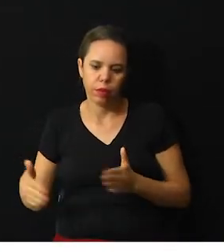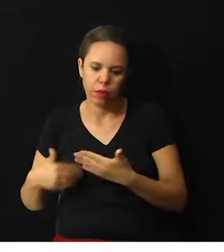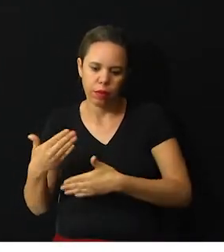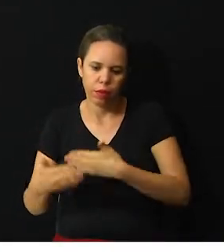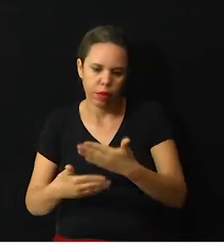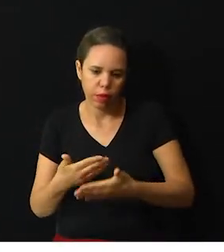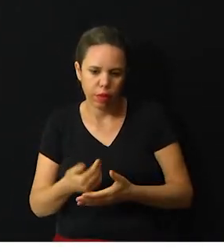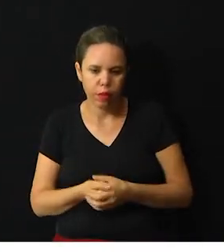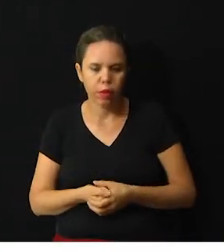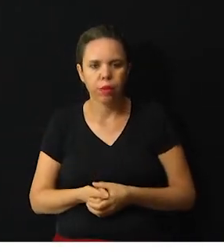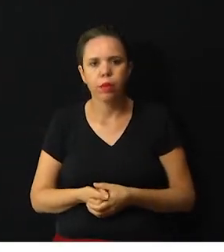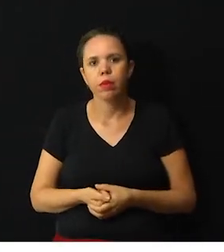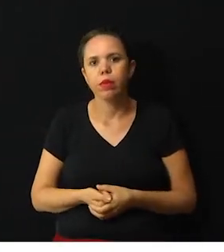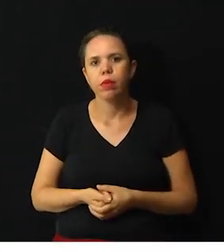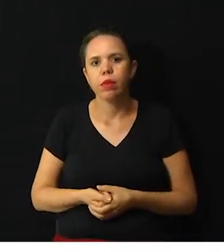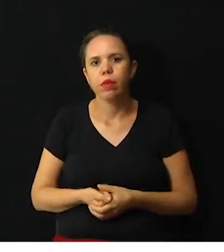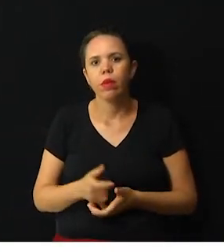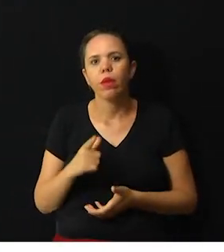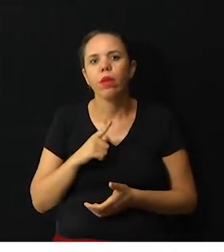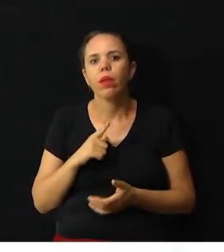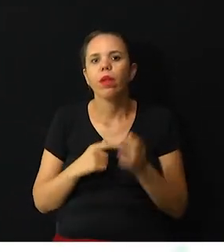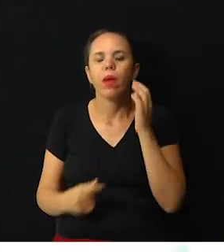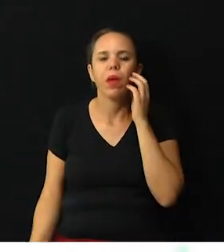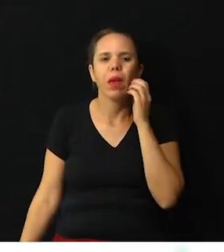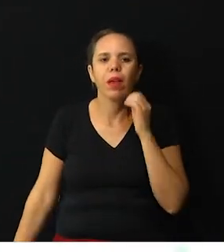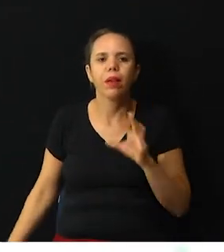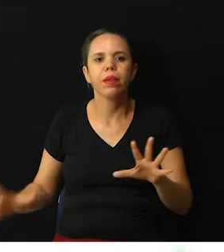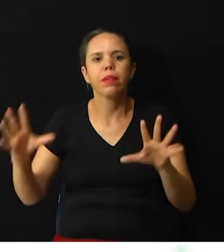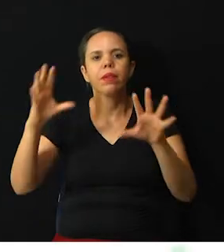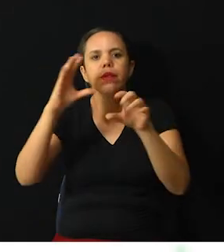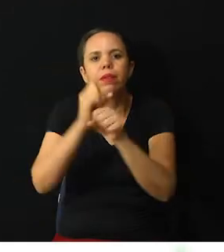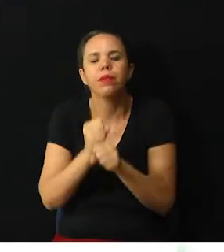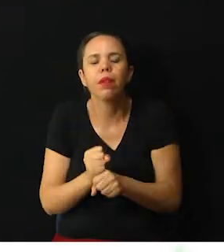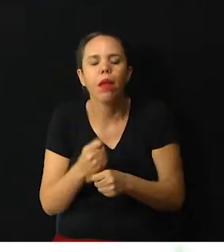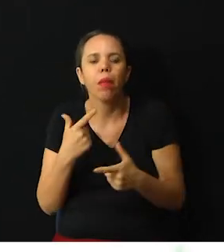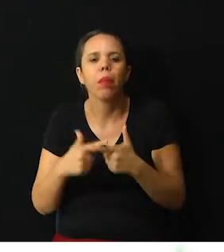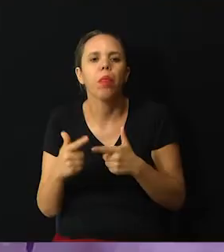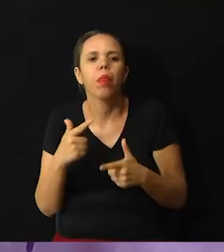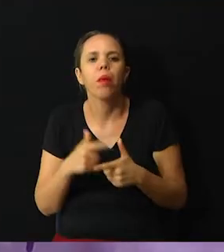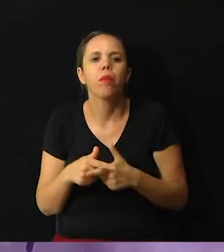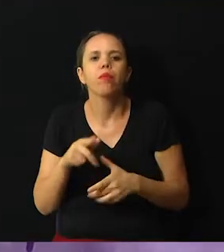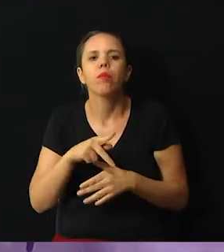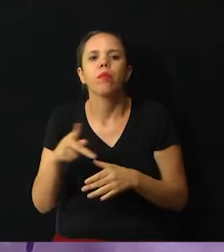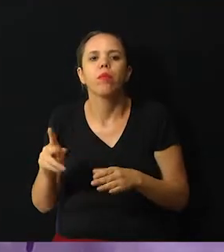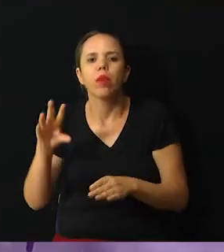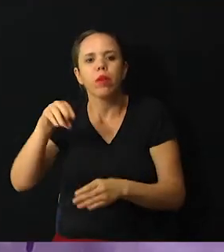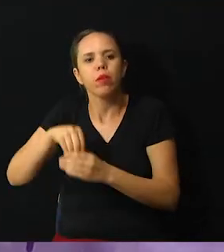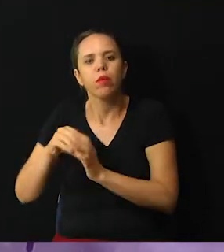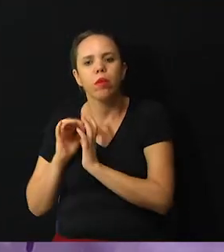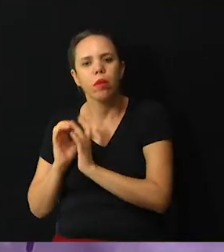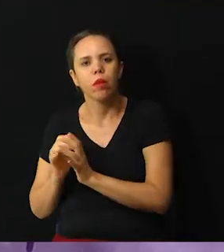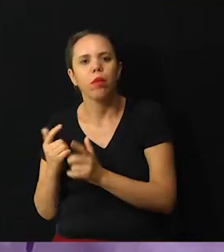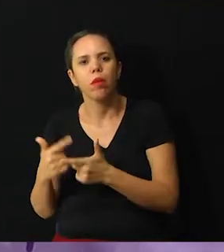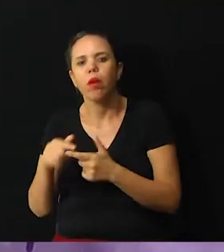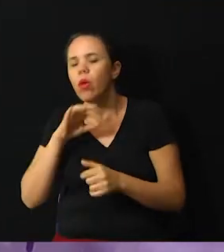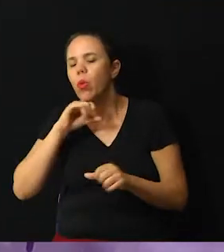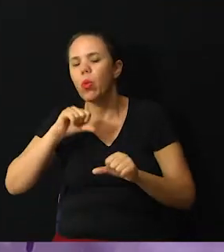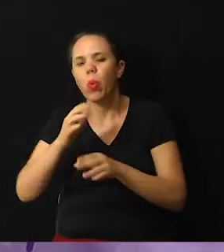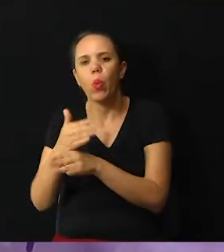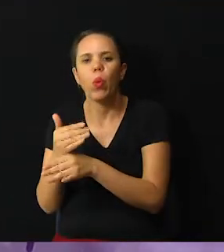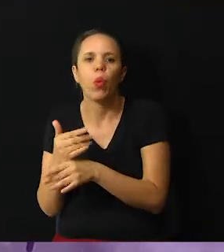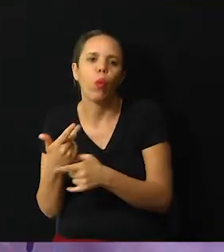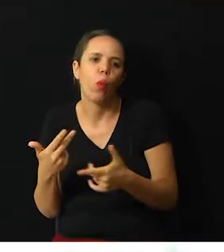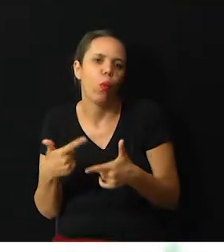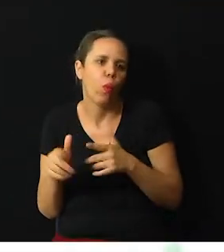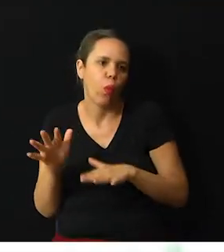dos processos e etc., eu acabo tendo um acúmulo desse lixo, dessas proteínas anormais ou mal dobradas